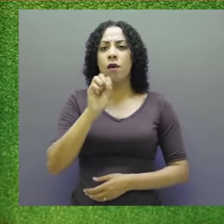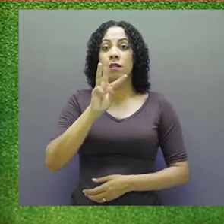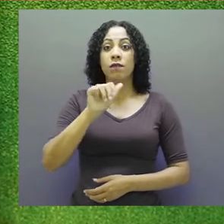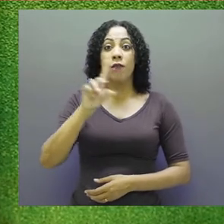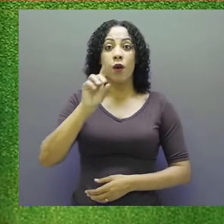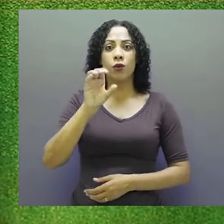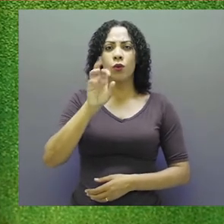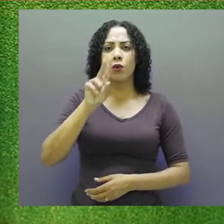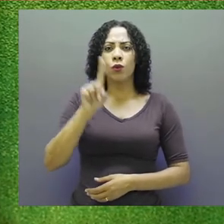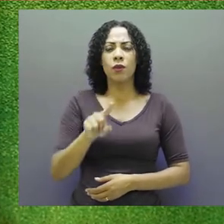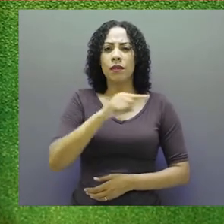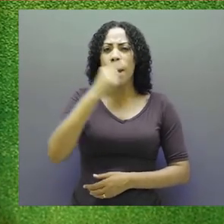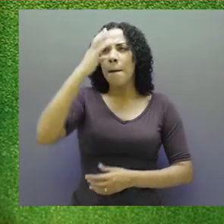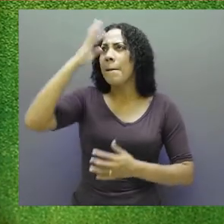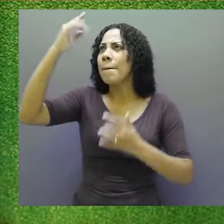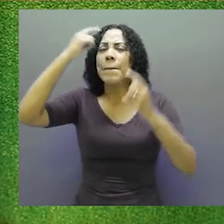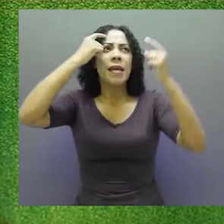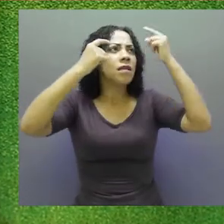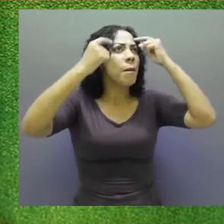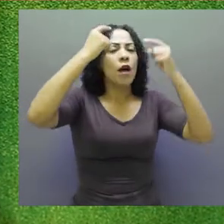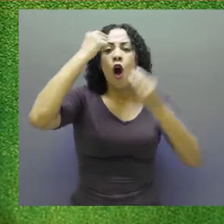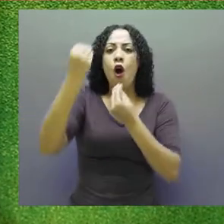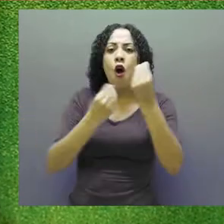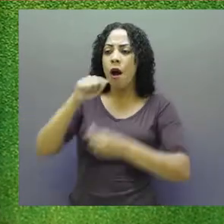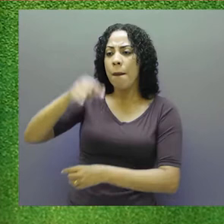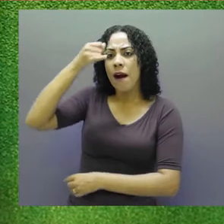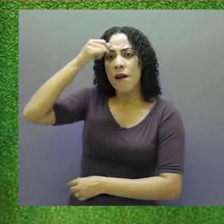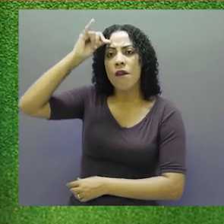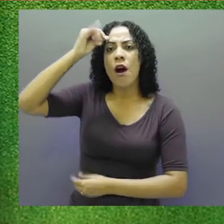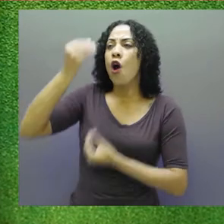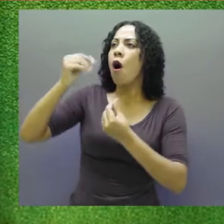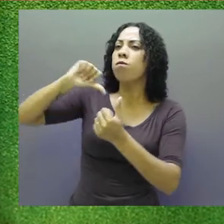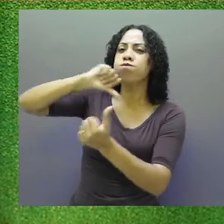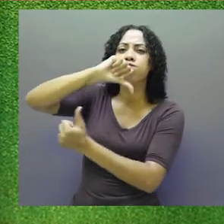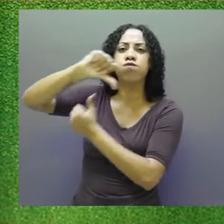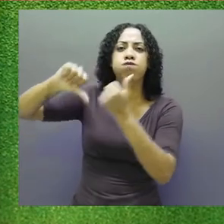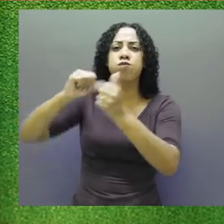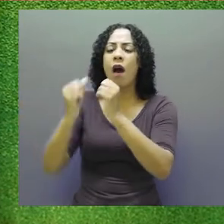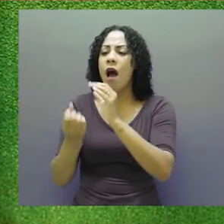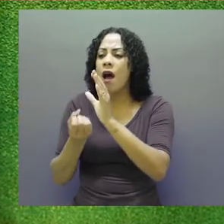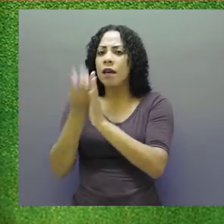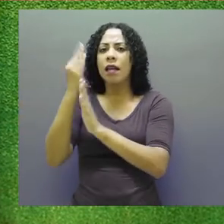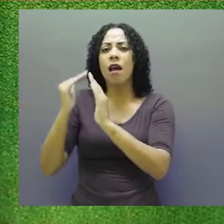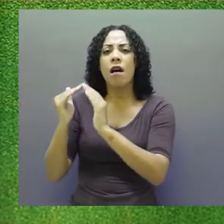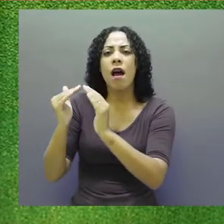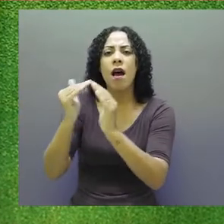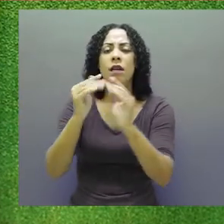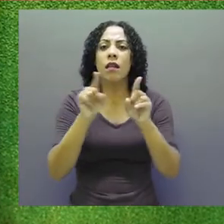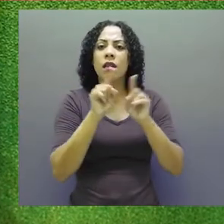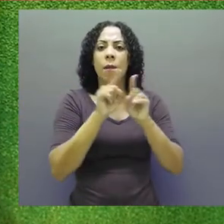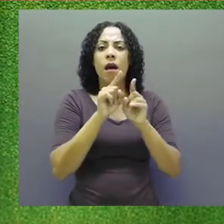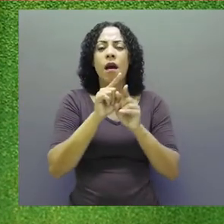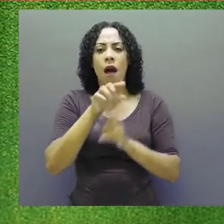Oswaldo Cruz pensava demais e como transformaria aquela fazenda com pequenas casinhas e alguns